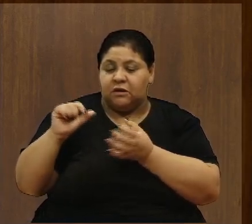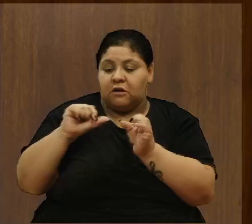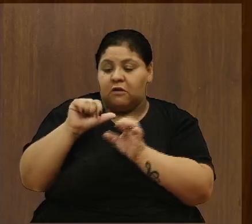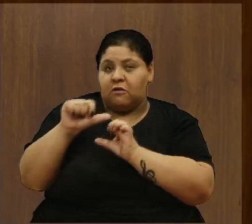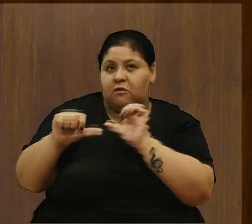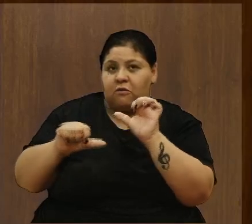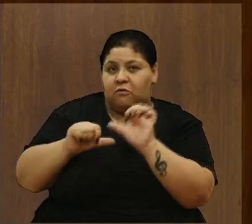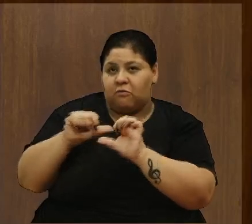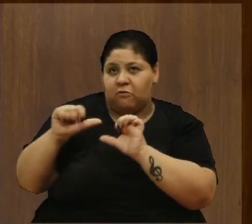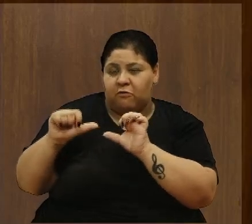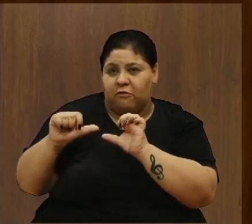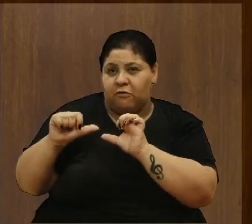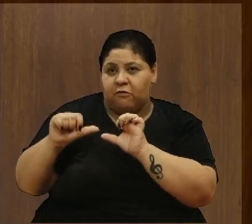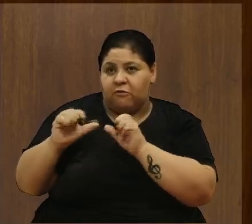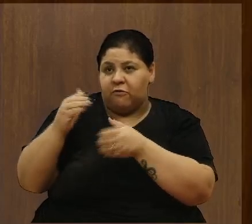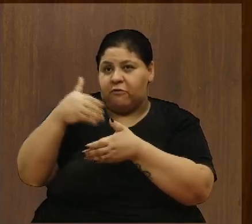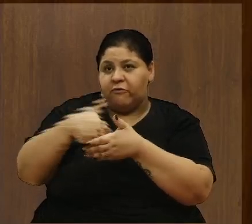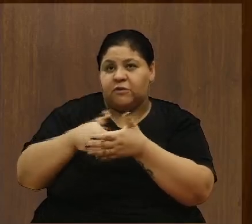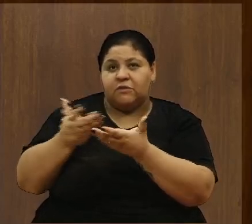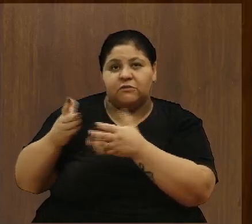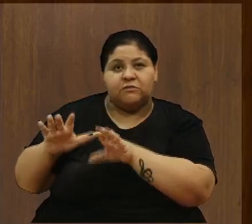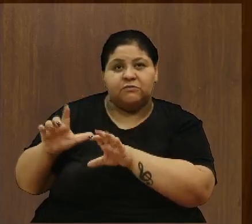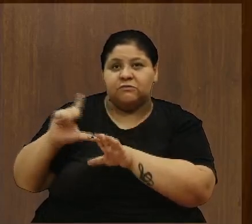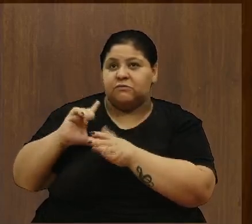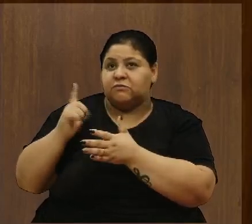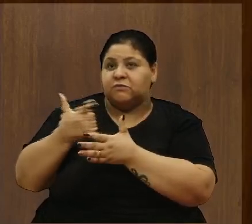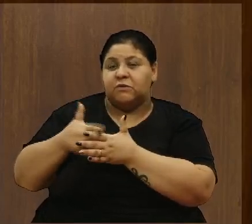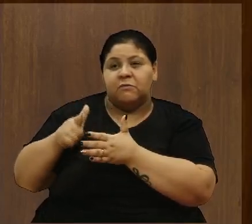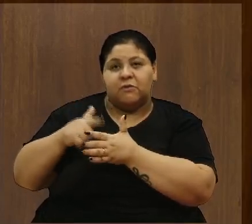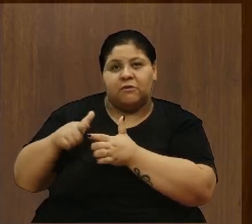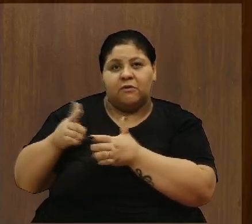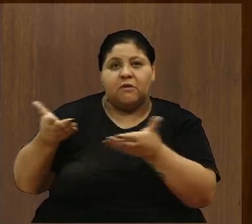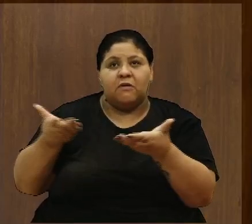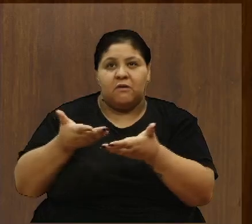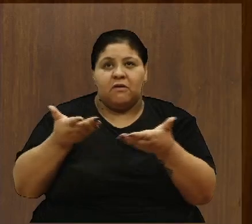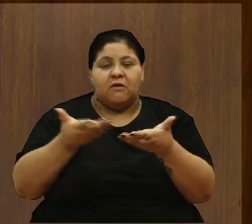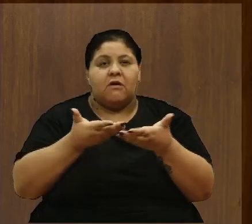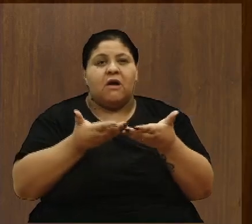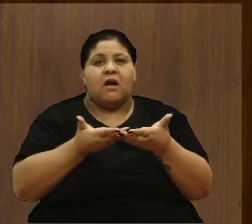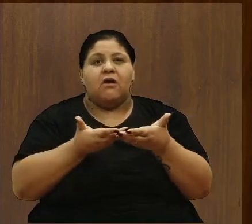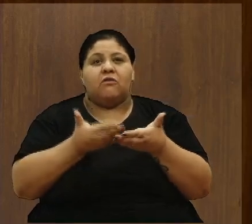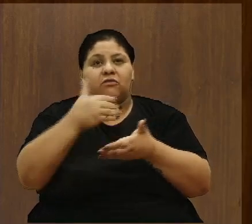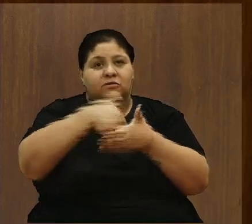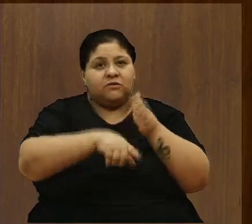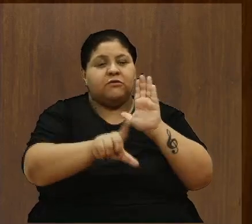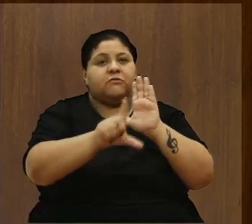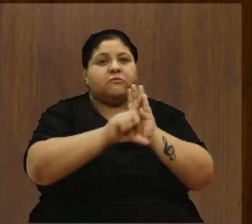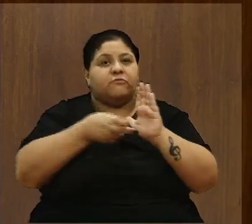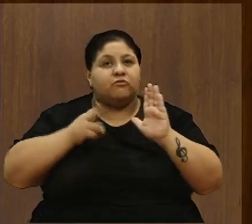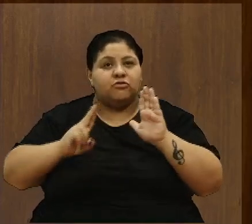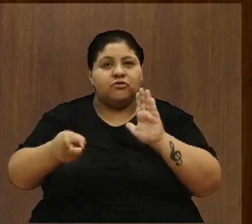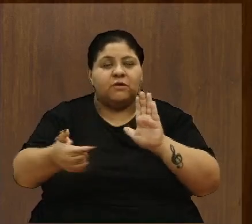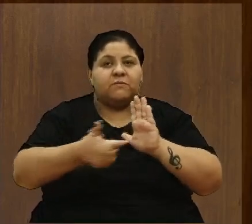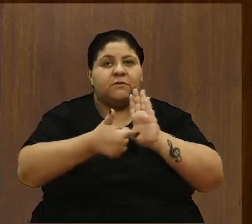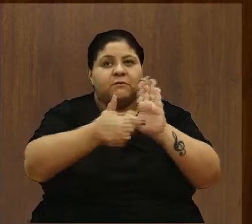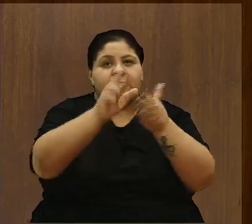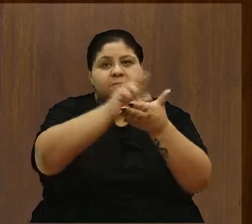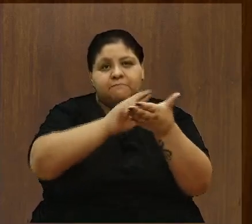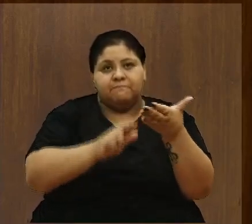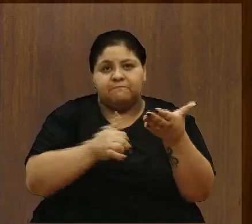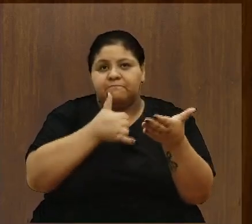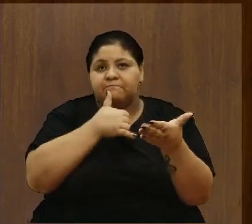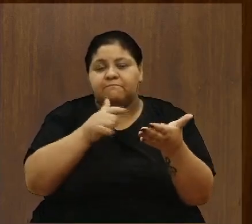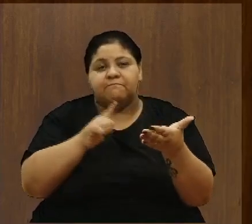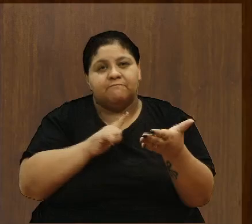o entendimento e votar de forma contrária. Não tem nenhum prejuízo. Agora é legítimo o meu requerimento, eu vou continuar apresentando o requerimento e, infelizmente, o que